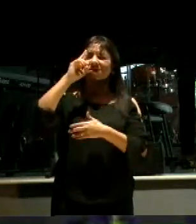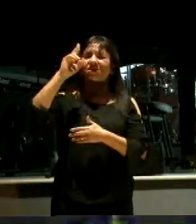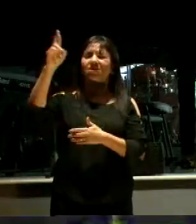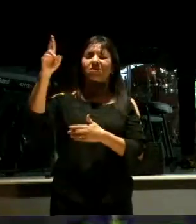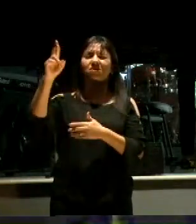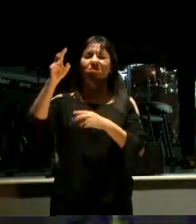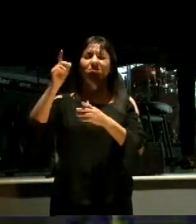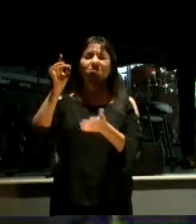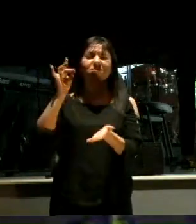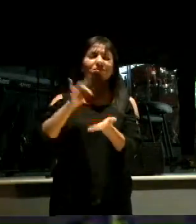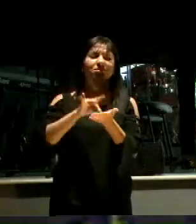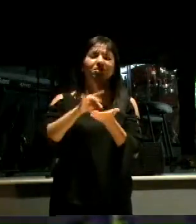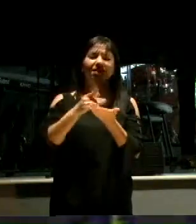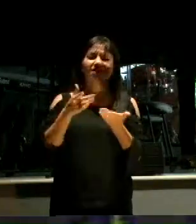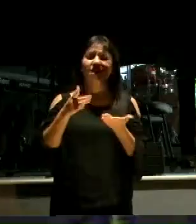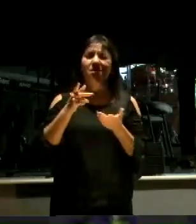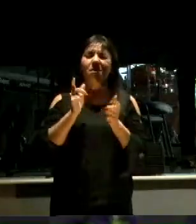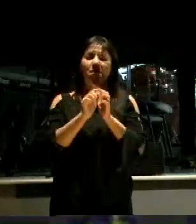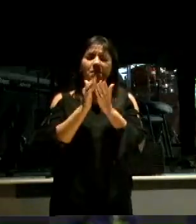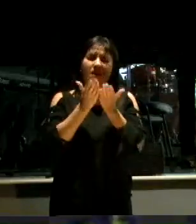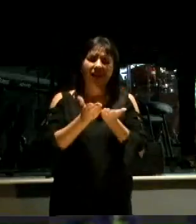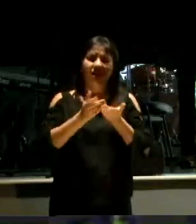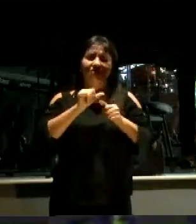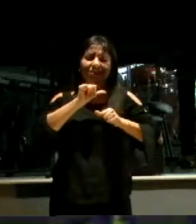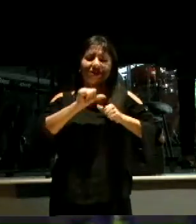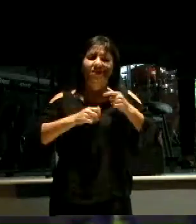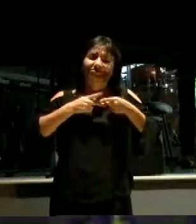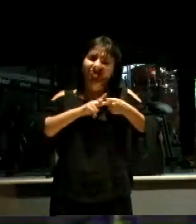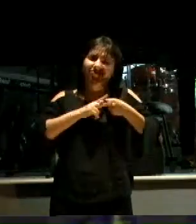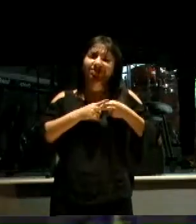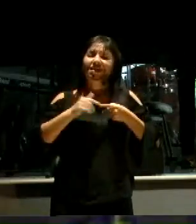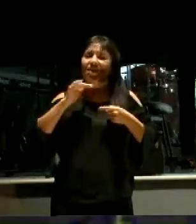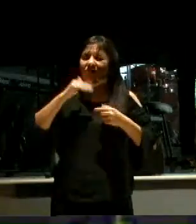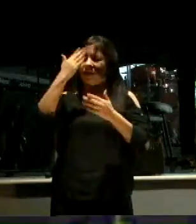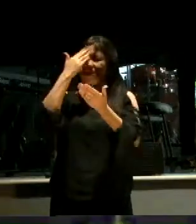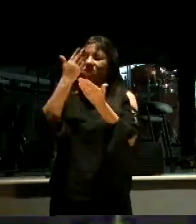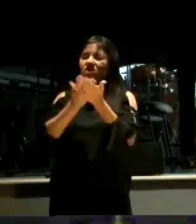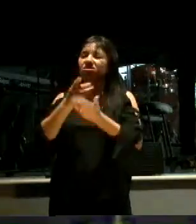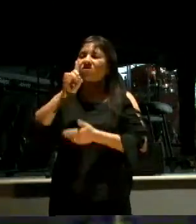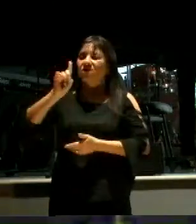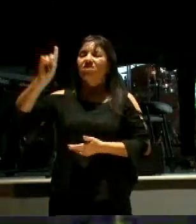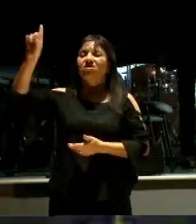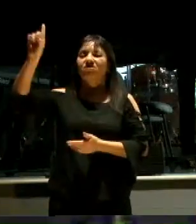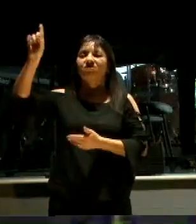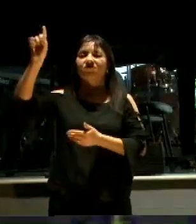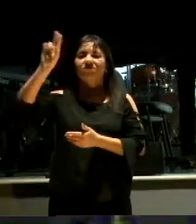que muda o meu coração. Em nome de Jesus, aplauda o Senhor.